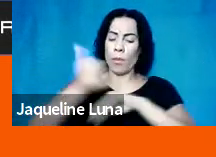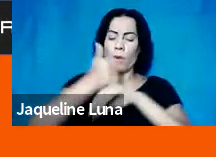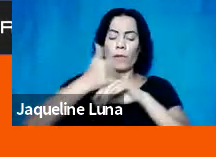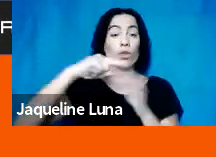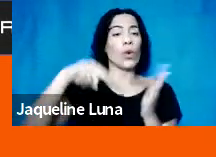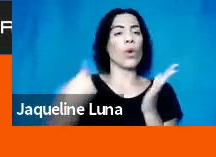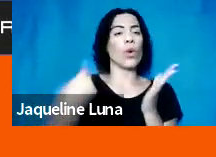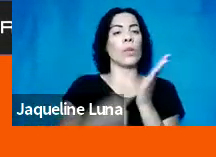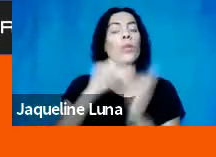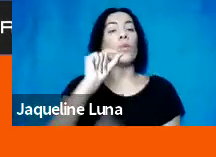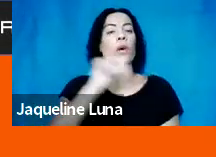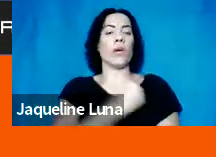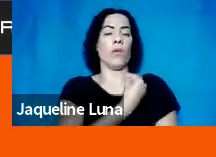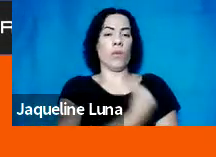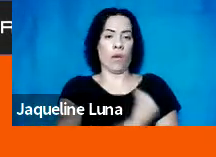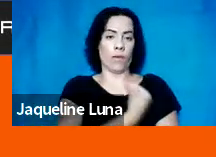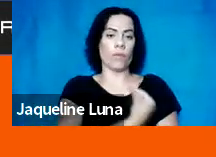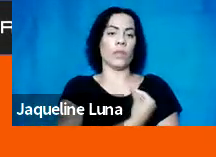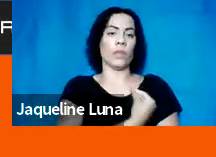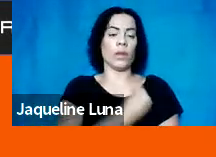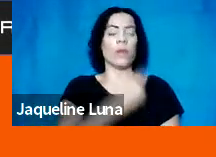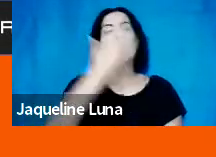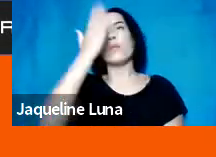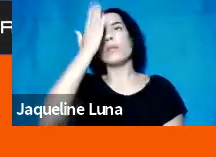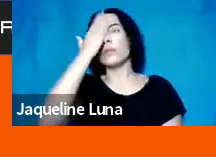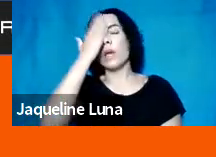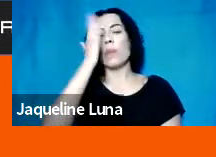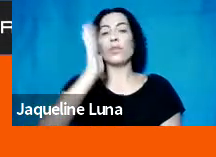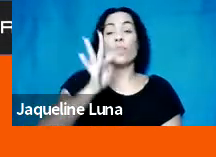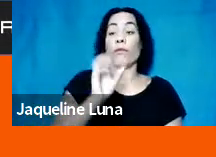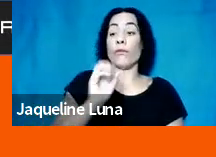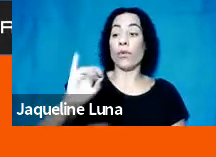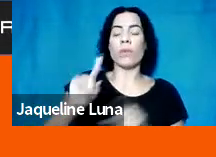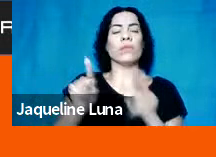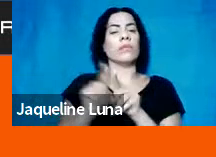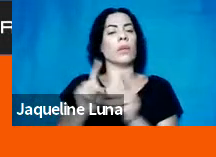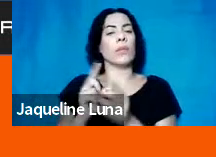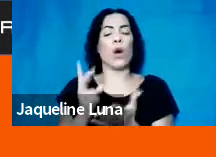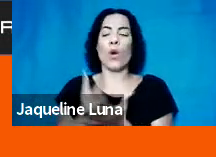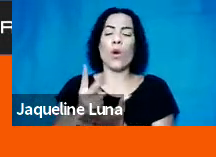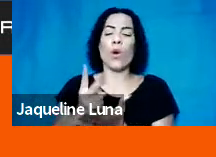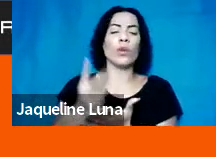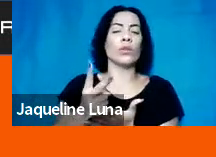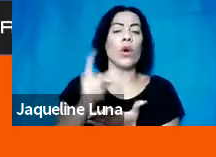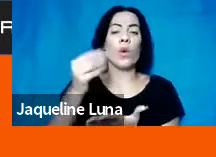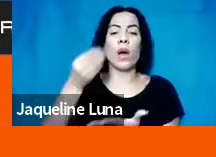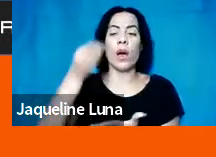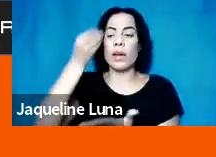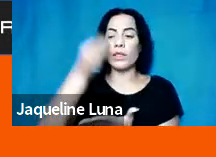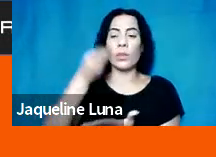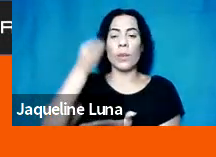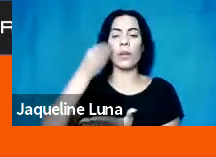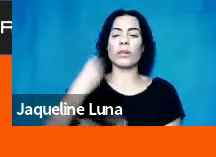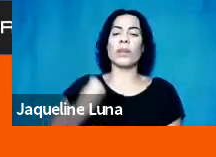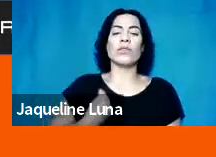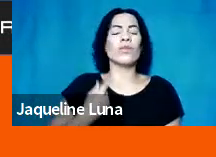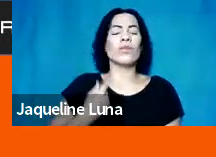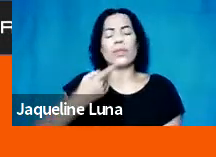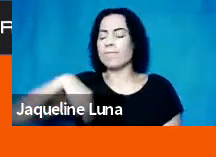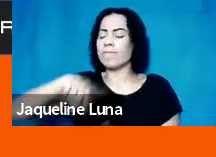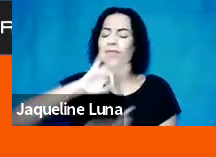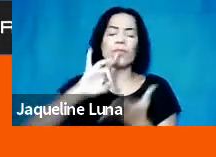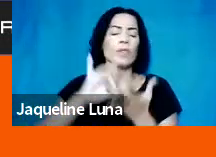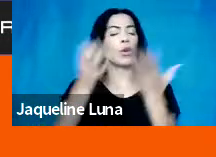vida, foi e tem sido uma experiência de vida indesejada ter